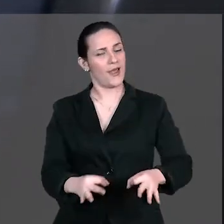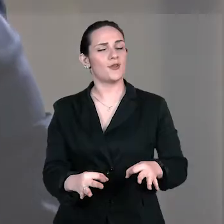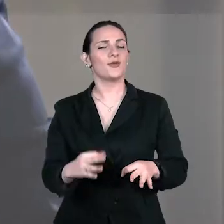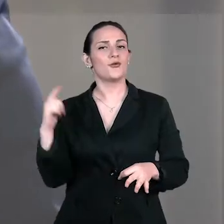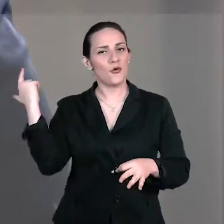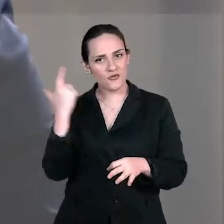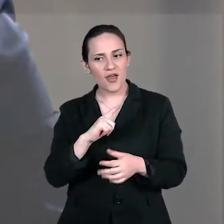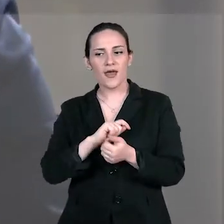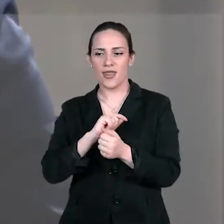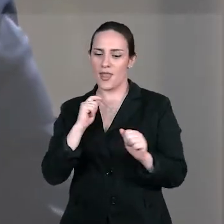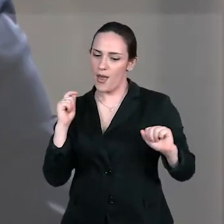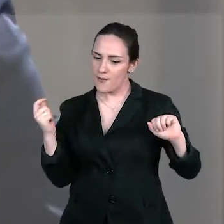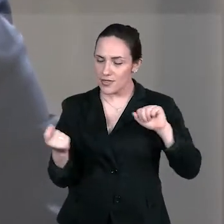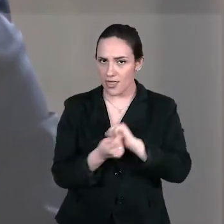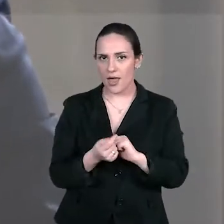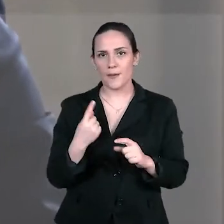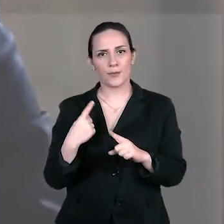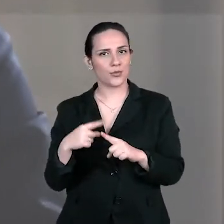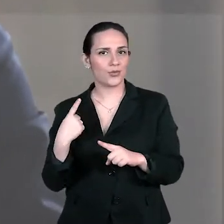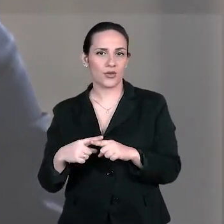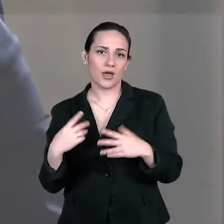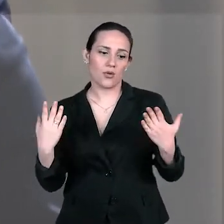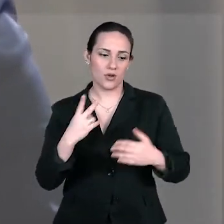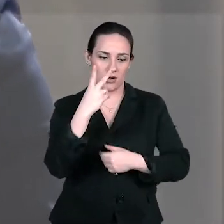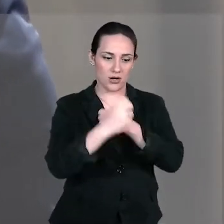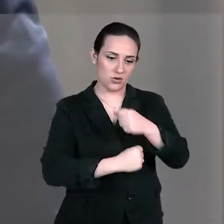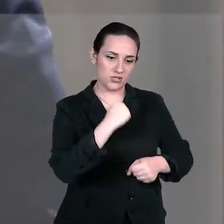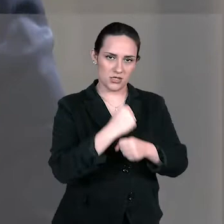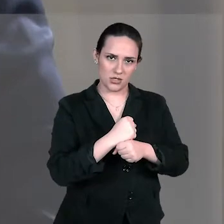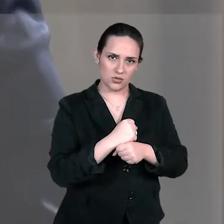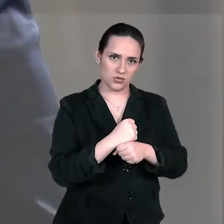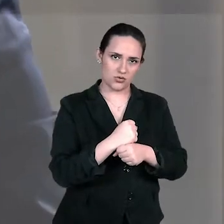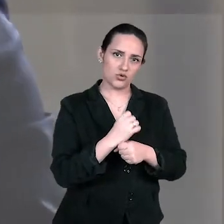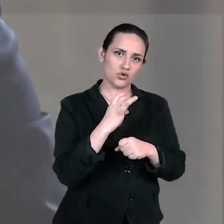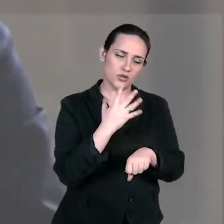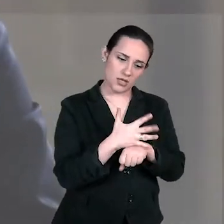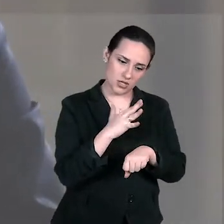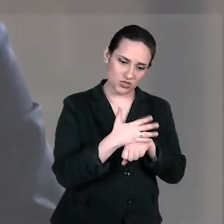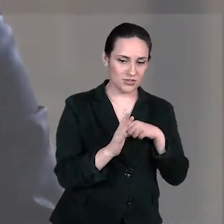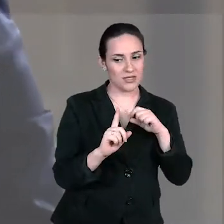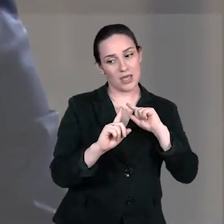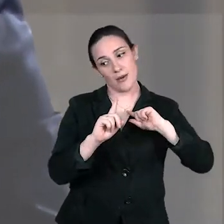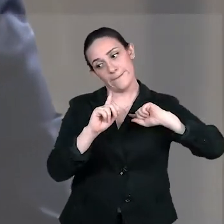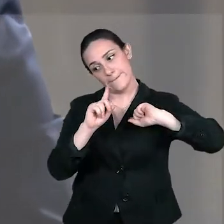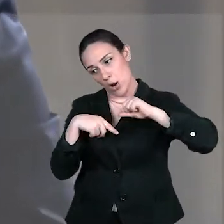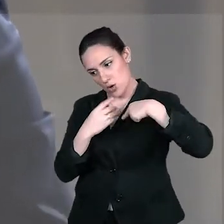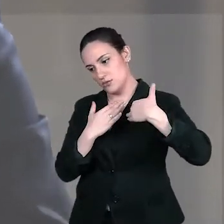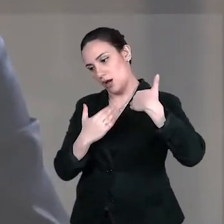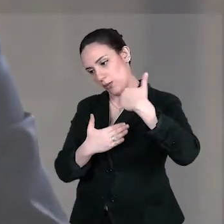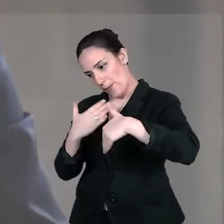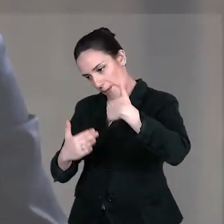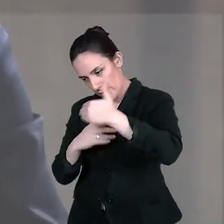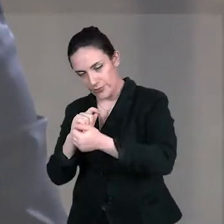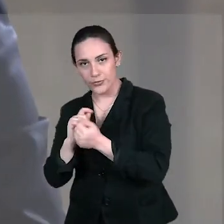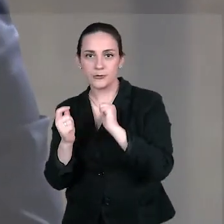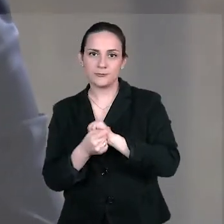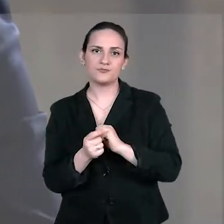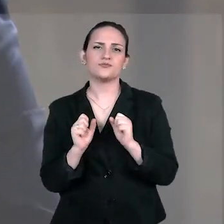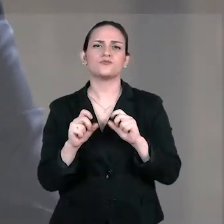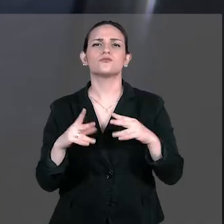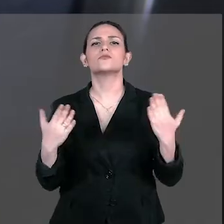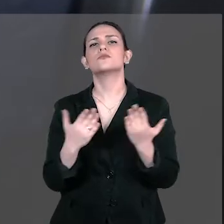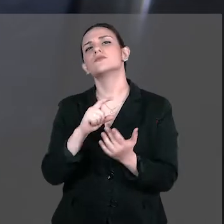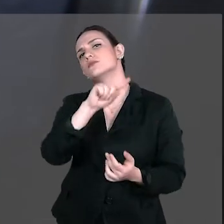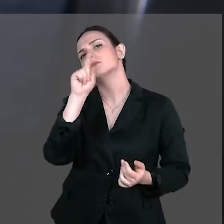Isso, para adaptação, para ver como eu te disse, no começo, os 2 primeiros anos seriam só de testes. Então, assim, é algo que daria mais segurança jurídica, com